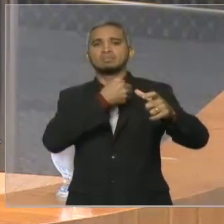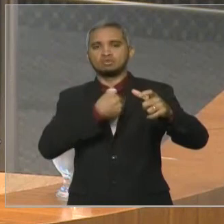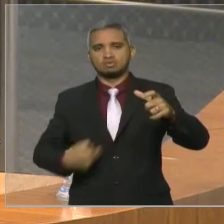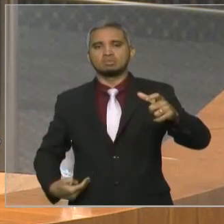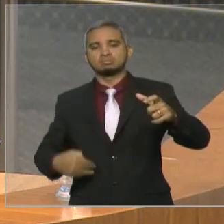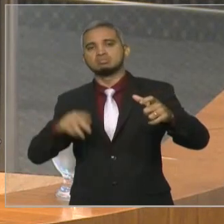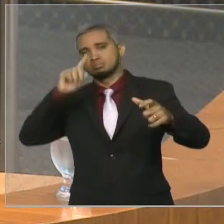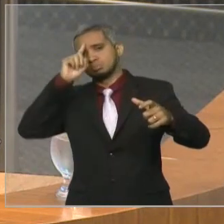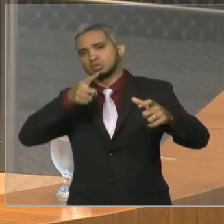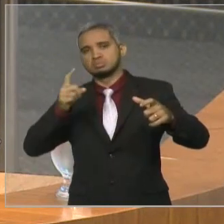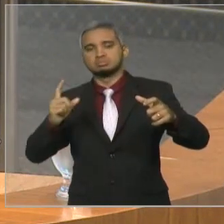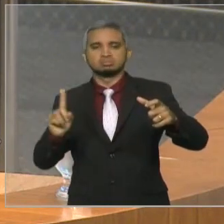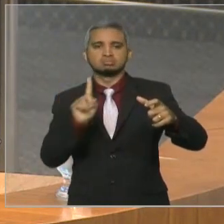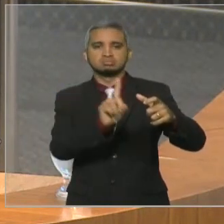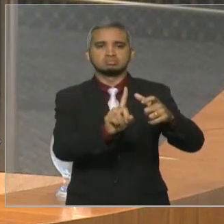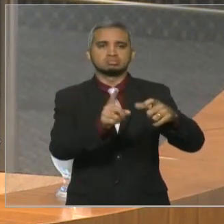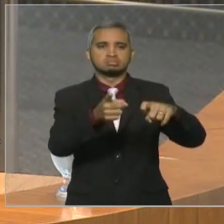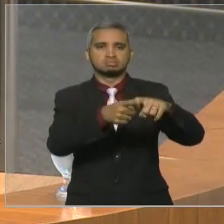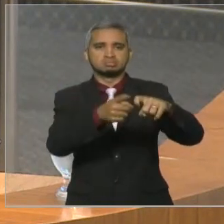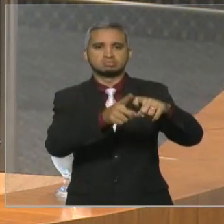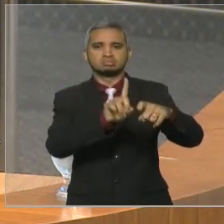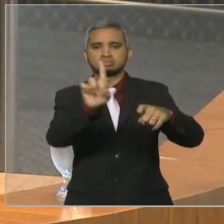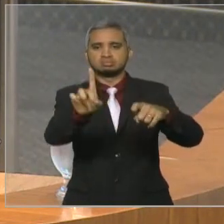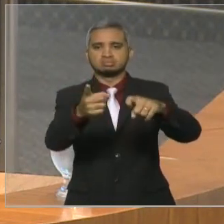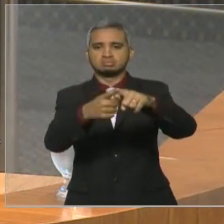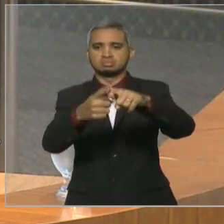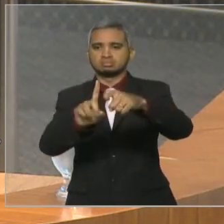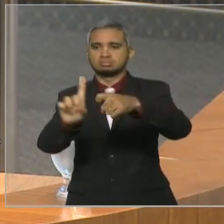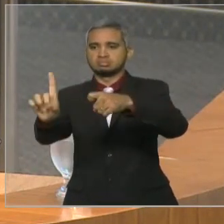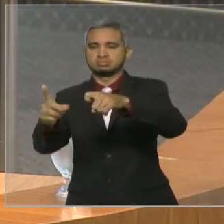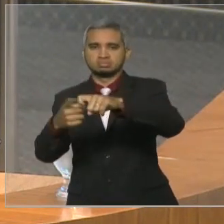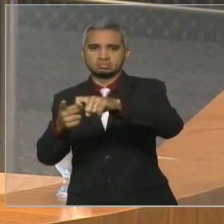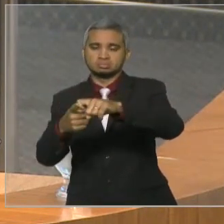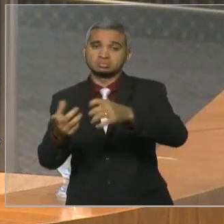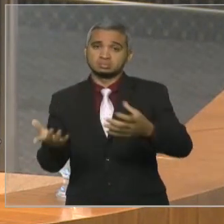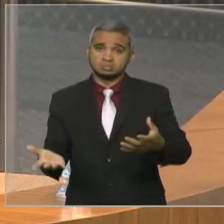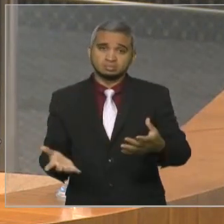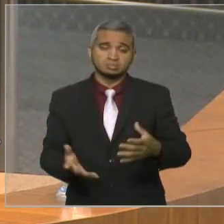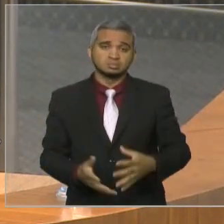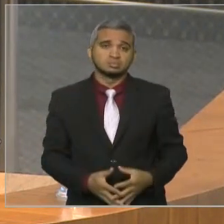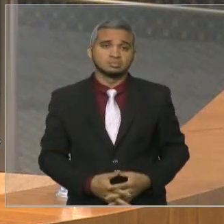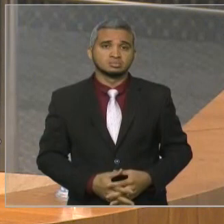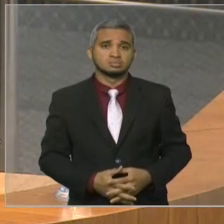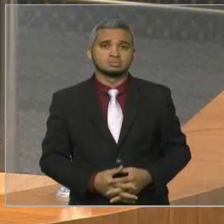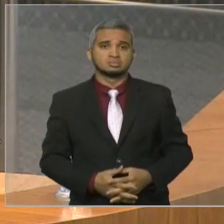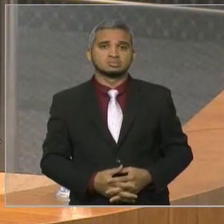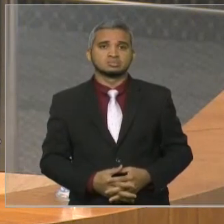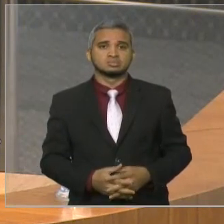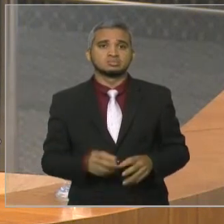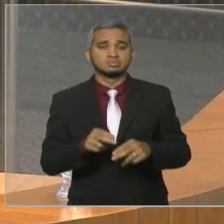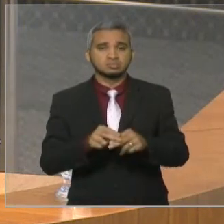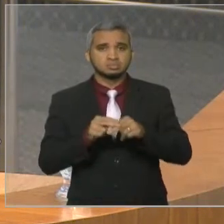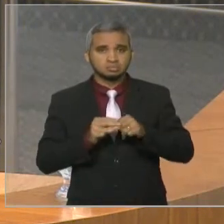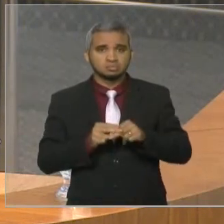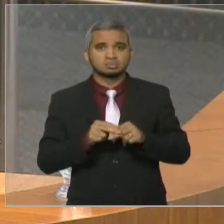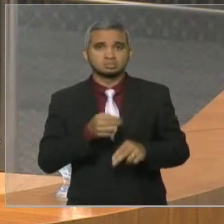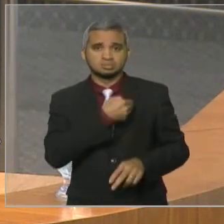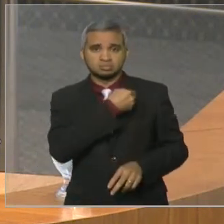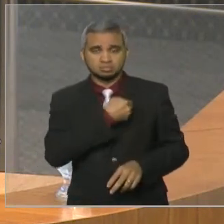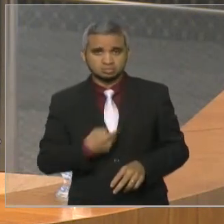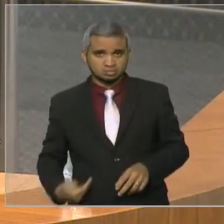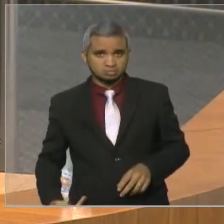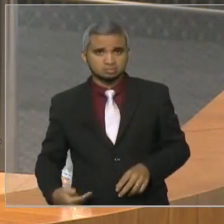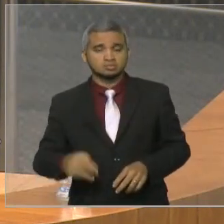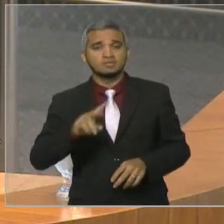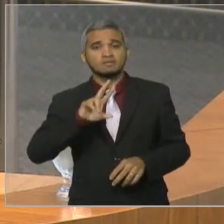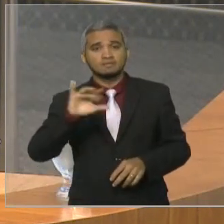governador Flávio Dino criou o Força Estadual de Saúde, criou a lei de cofinanciamento, que vai fazer seu repasse de acordo com as adesões